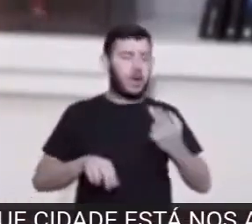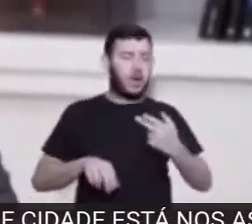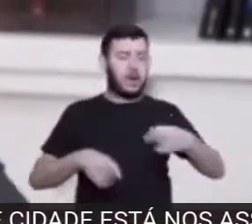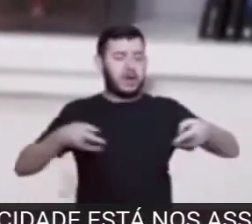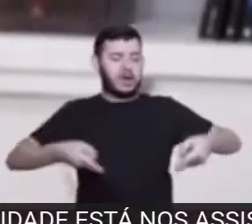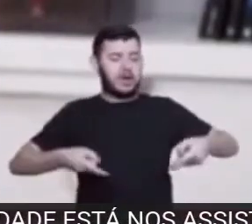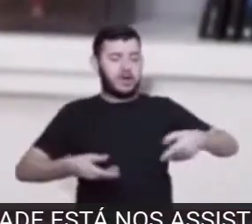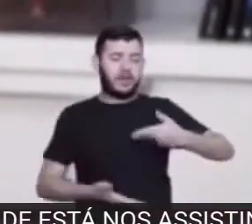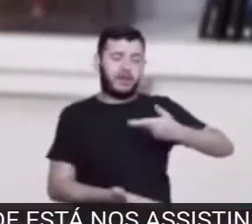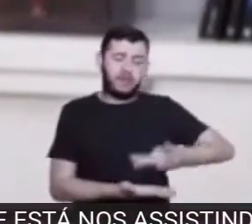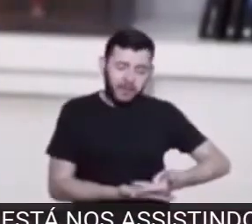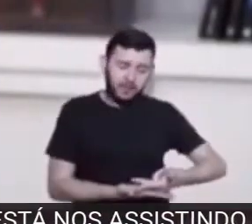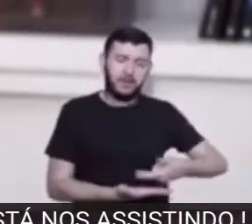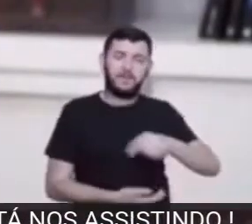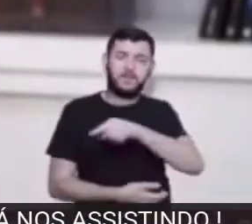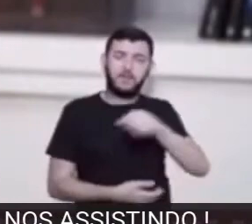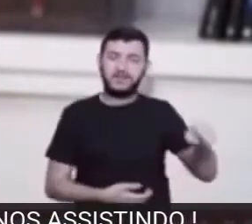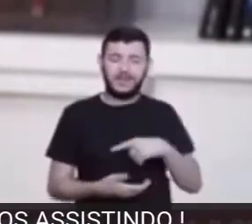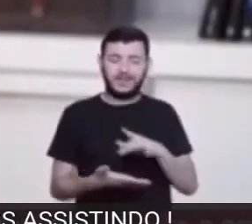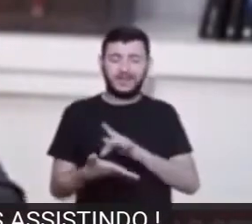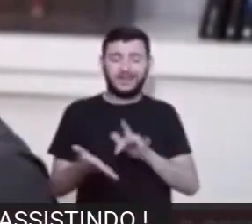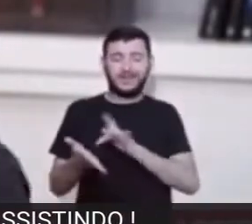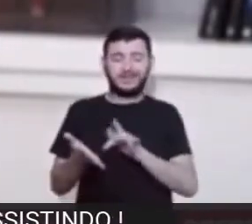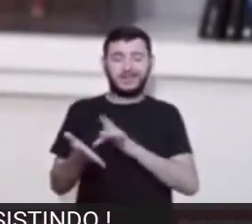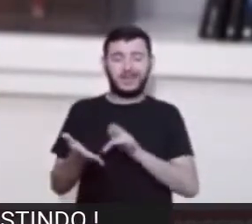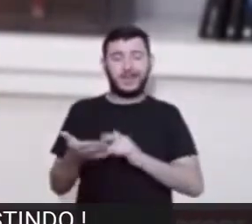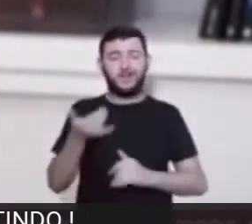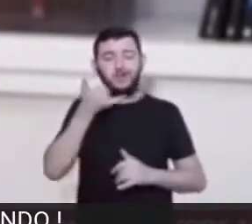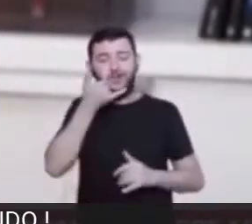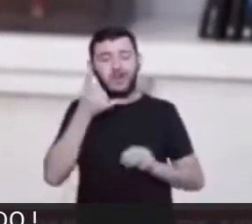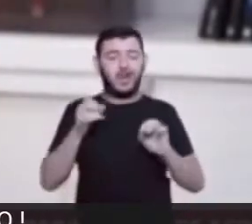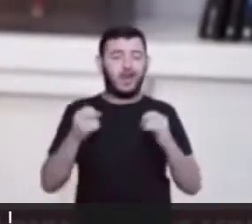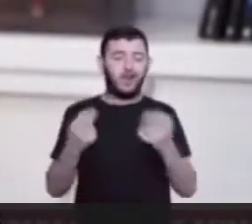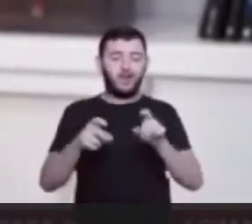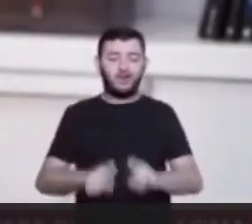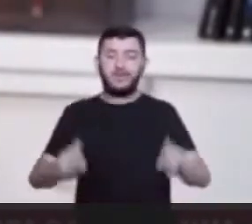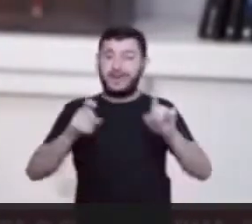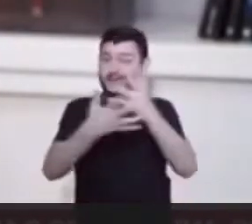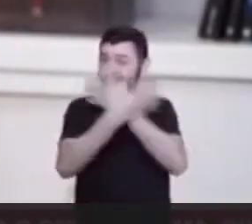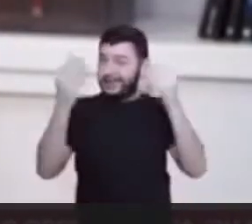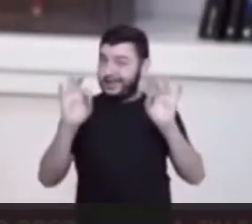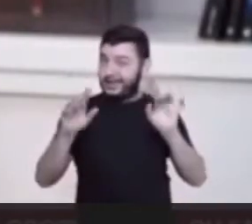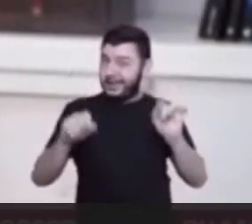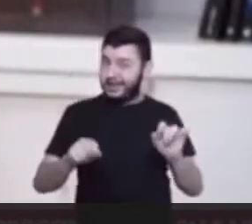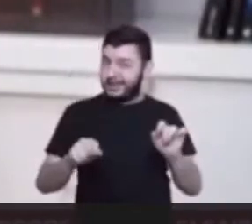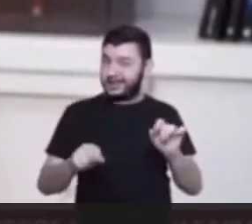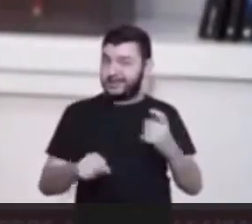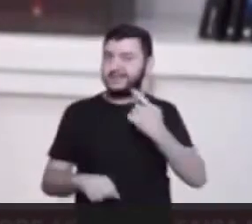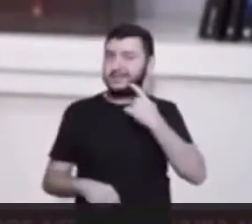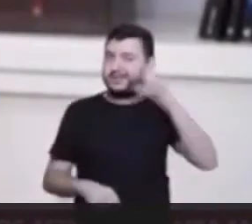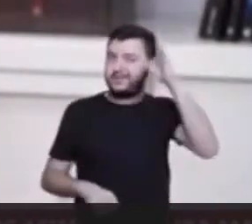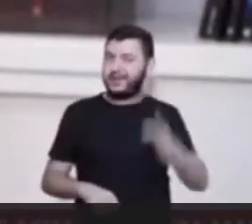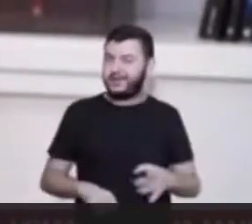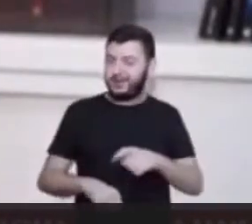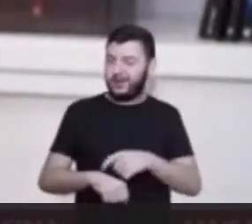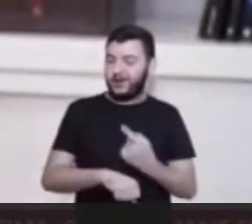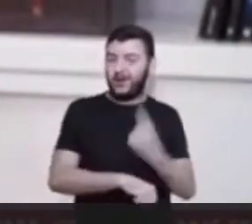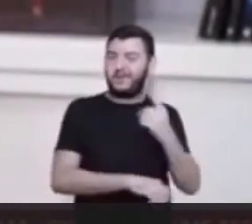esqueça, toda sexta-feira, às 13 horas, você vai poder ver o